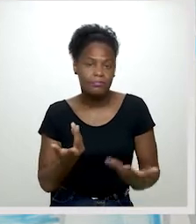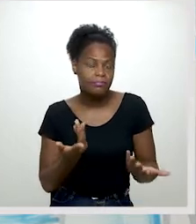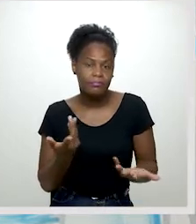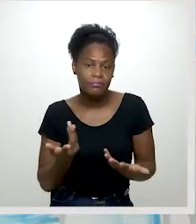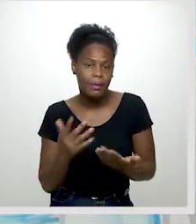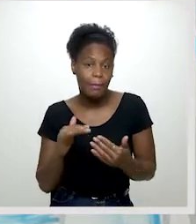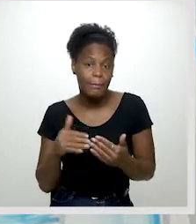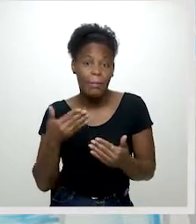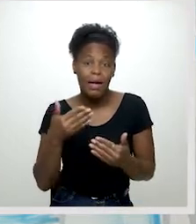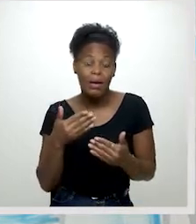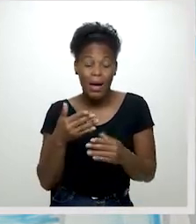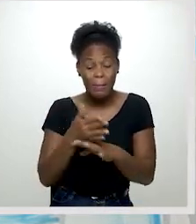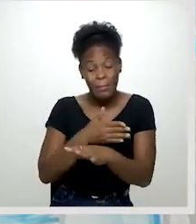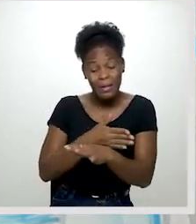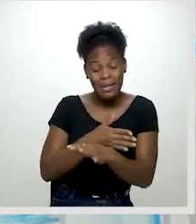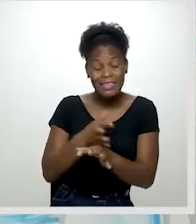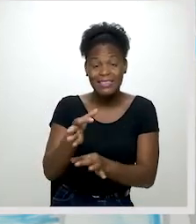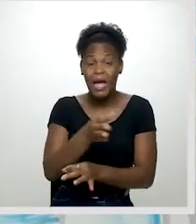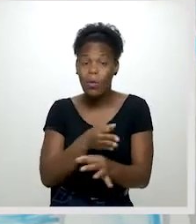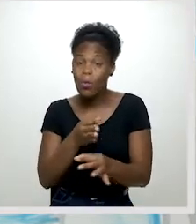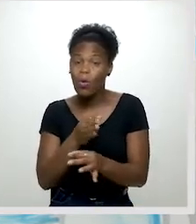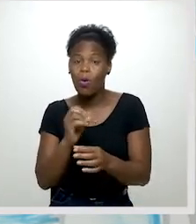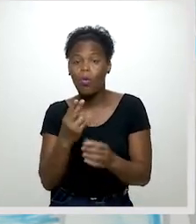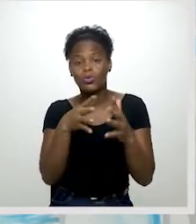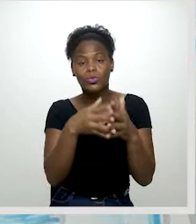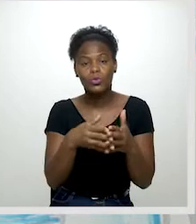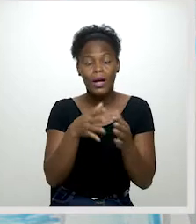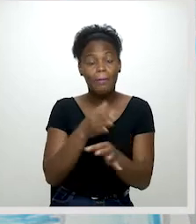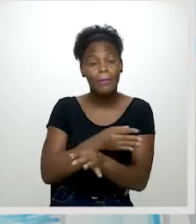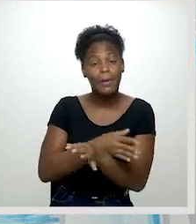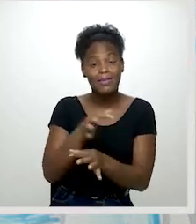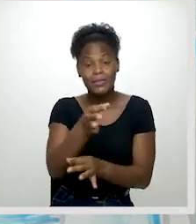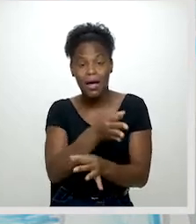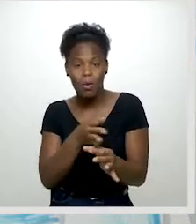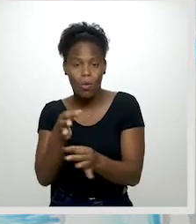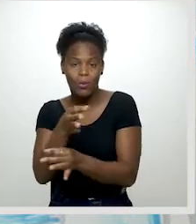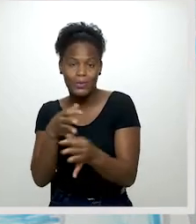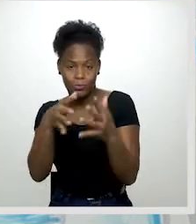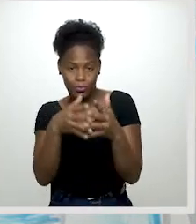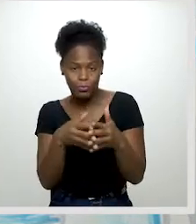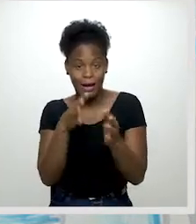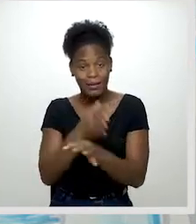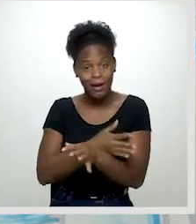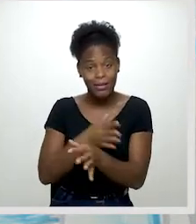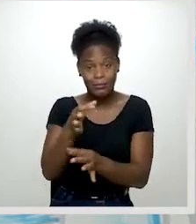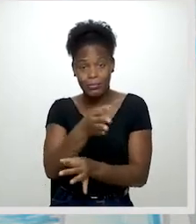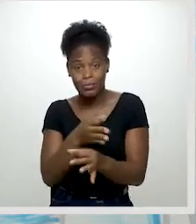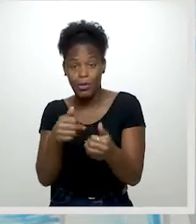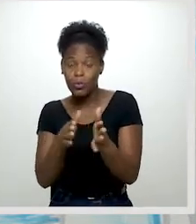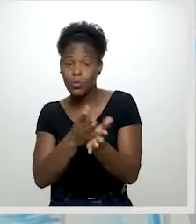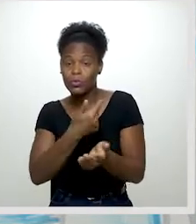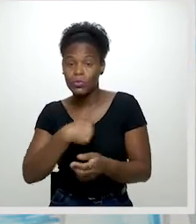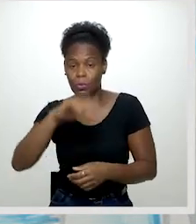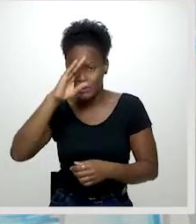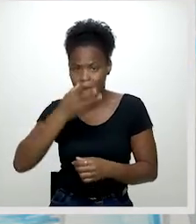primeiras pré-células, ou então estruturas pré-celulares. Essas estruturas pré-celulares, como todos